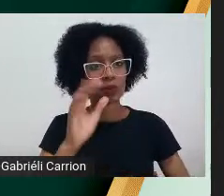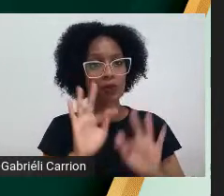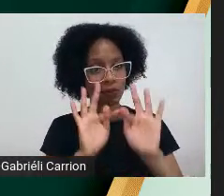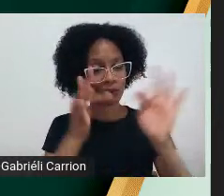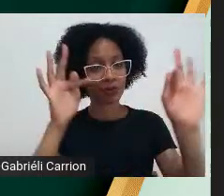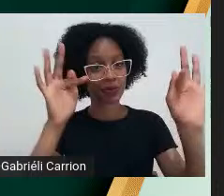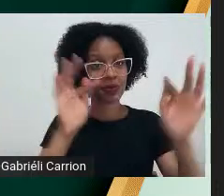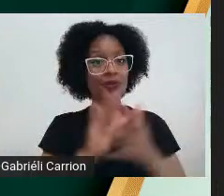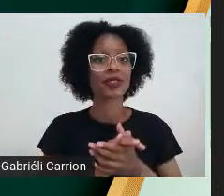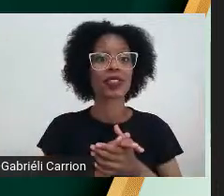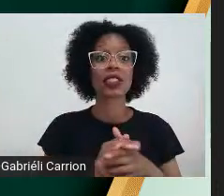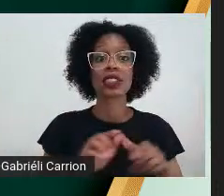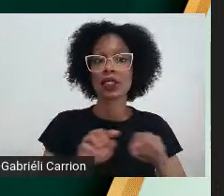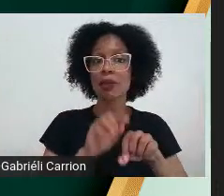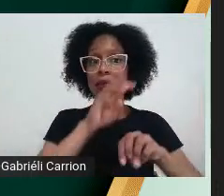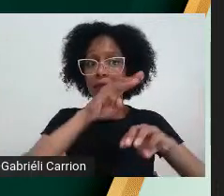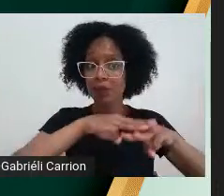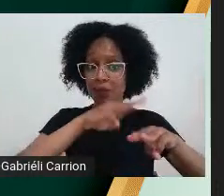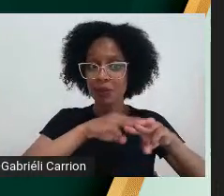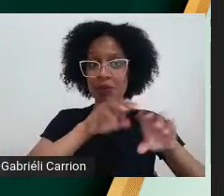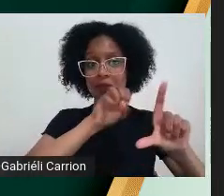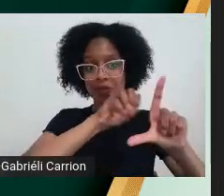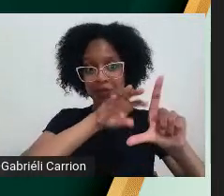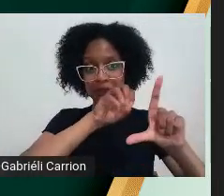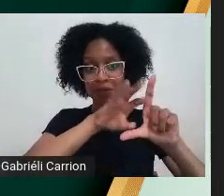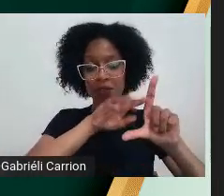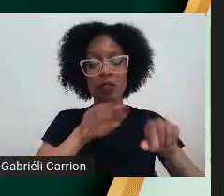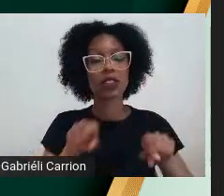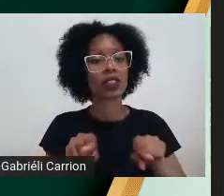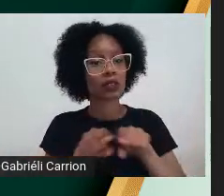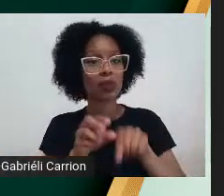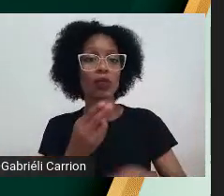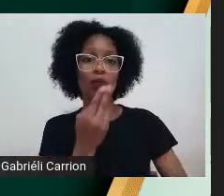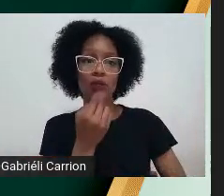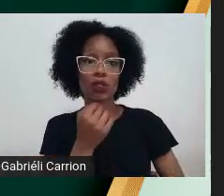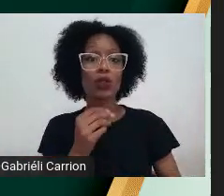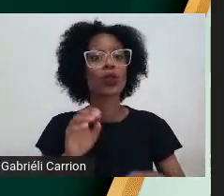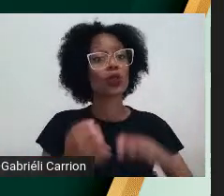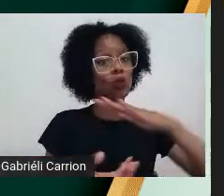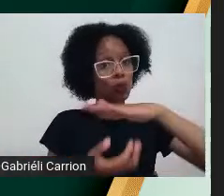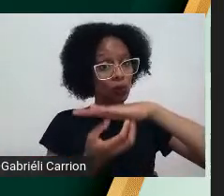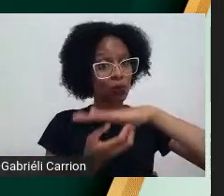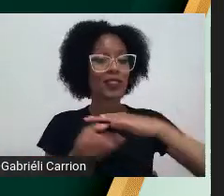Tecnologia, Matemática Licenciatura e Nutrição do Campus Itaqui.